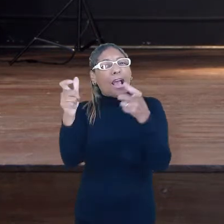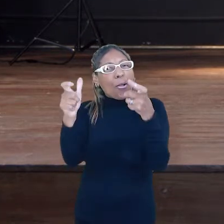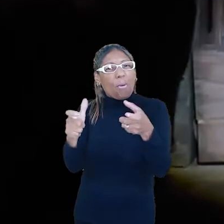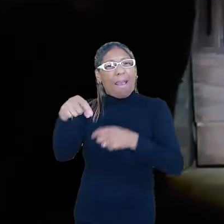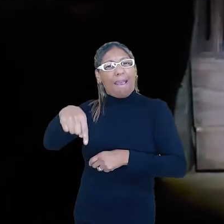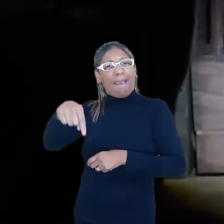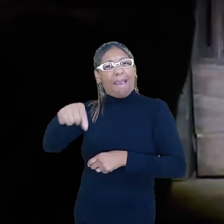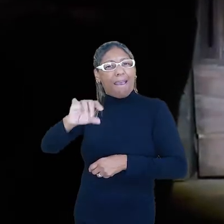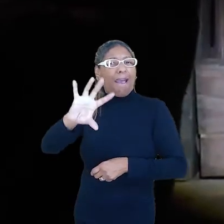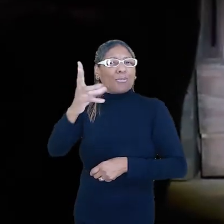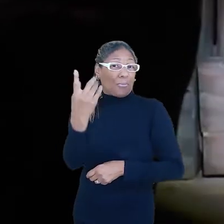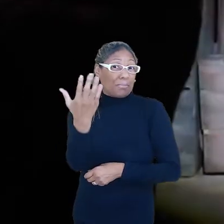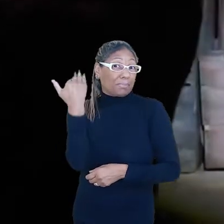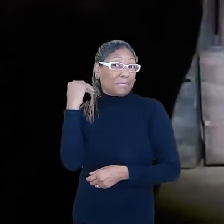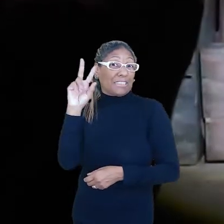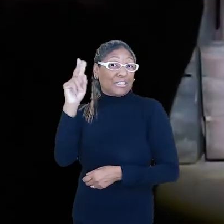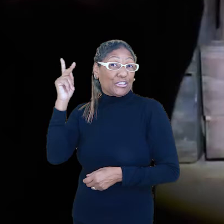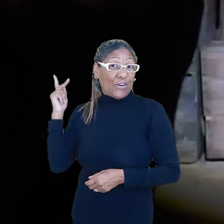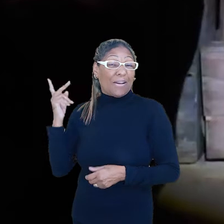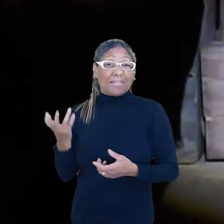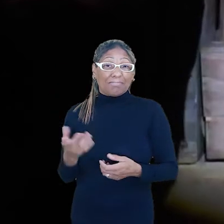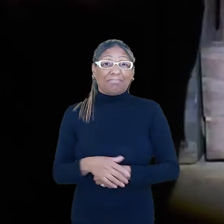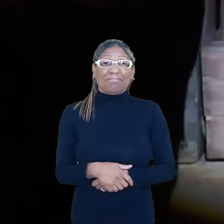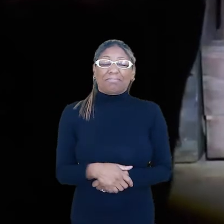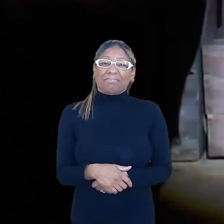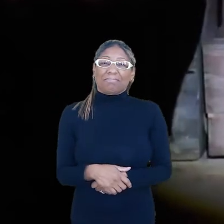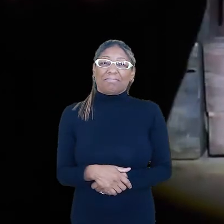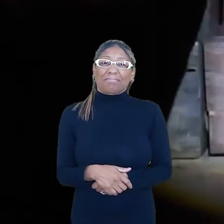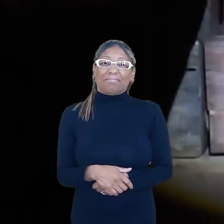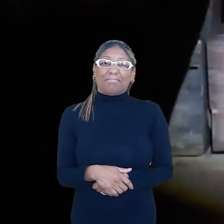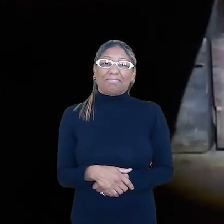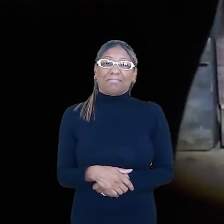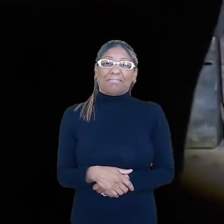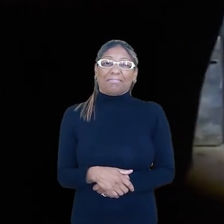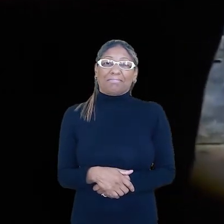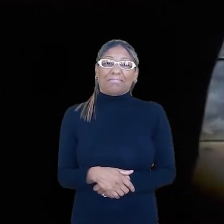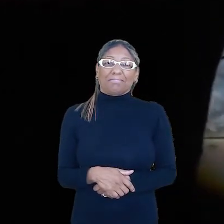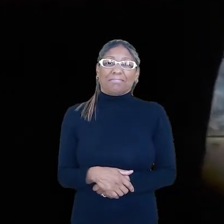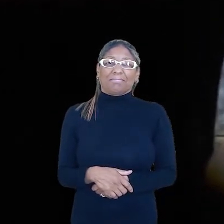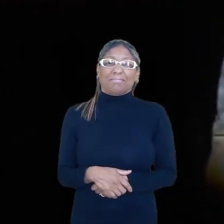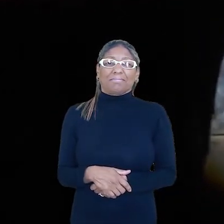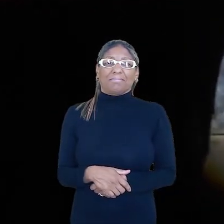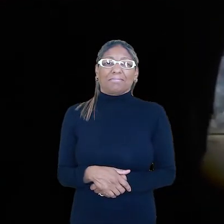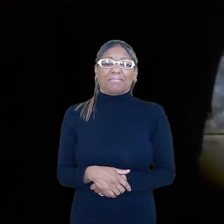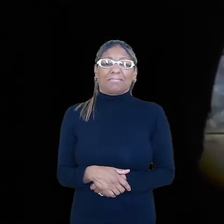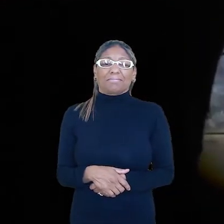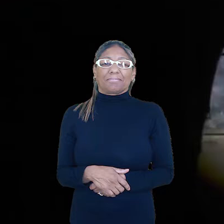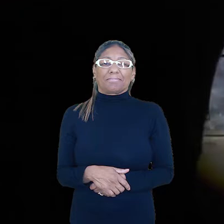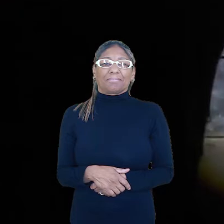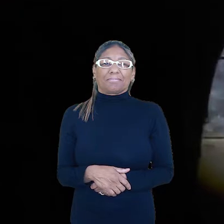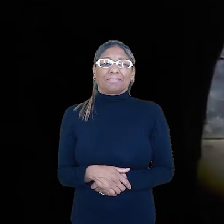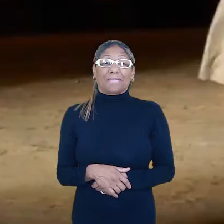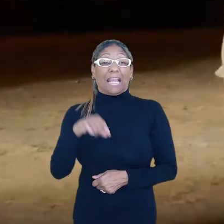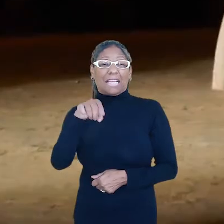naquele local onde realmente aconteceu a história. A apresentação de A Monção de 1726, em outubro de 2018, pelo